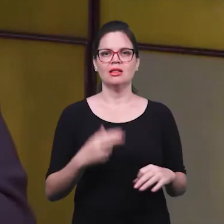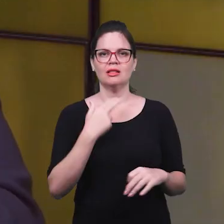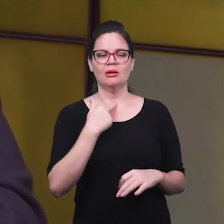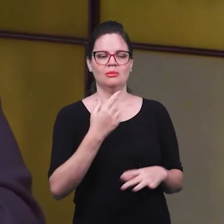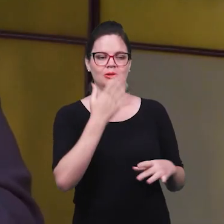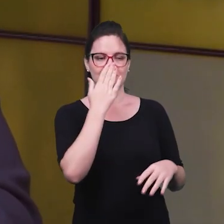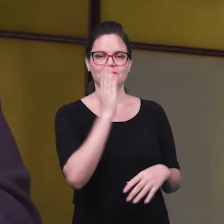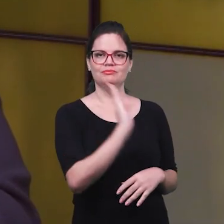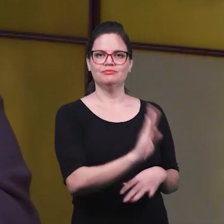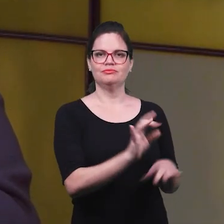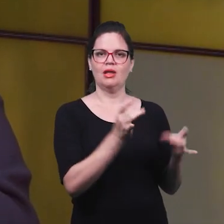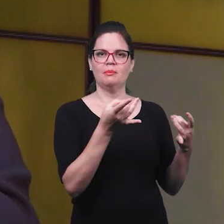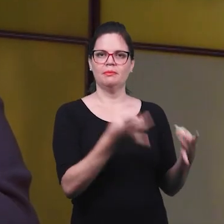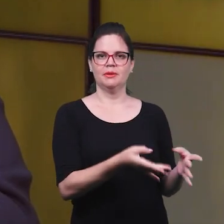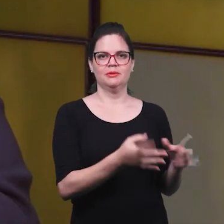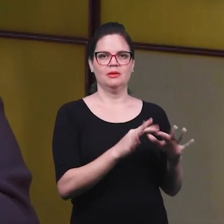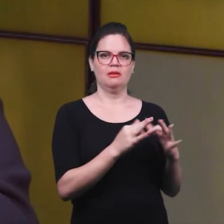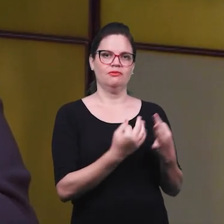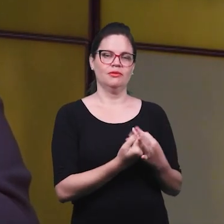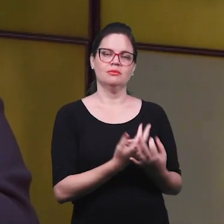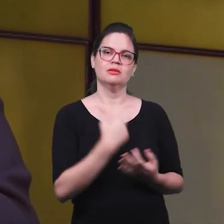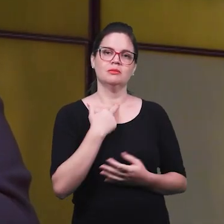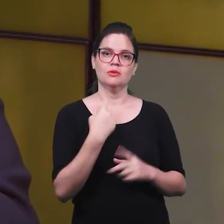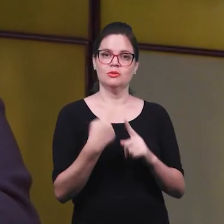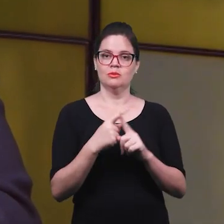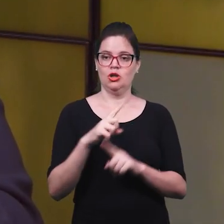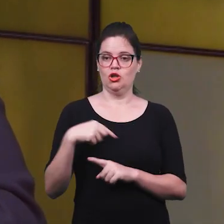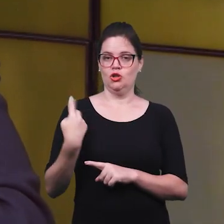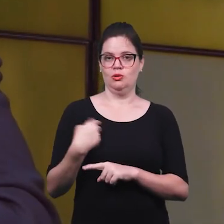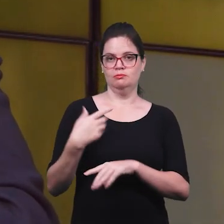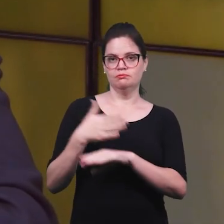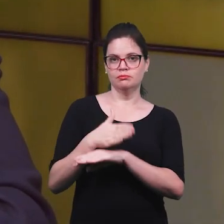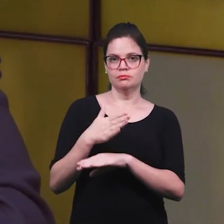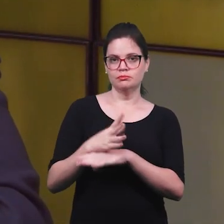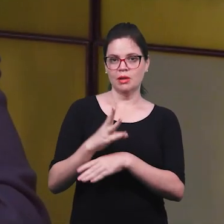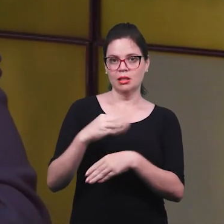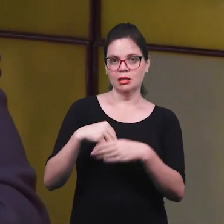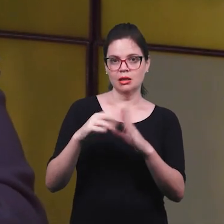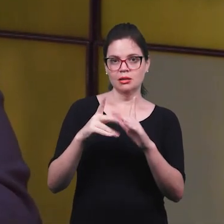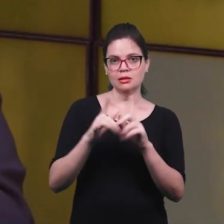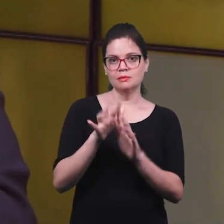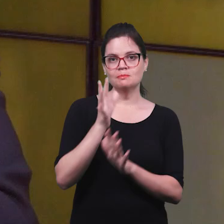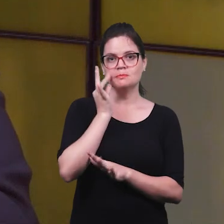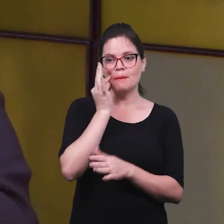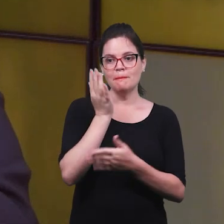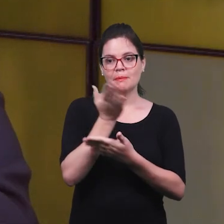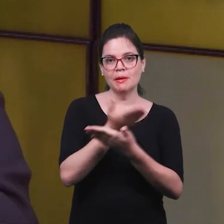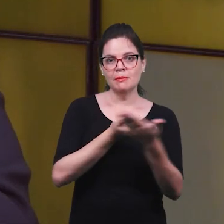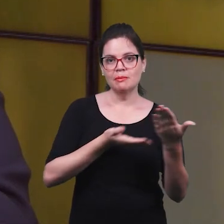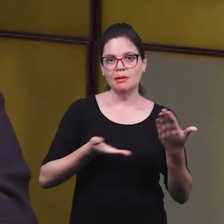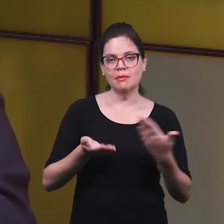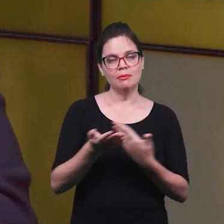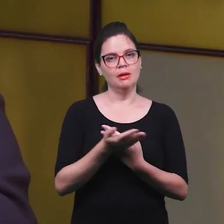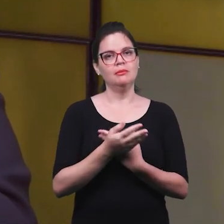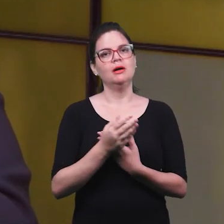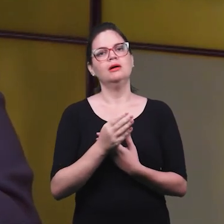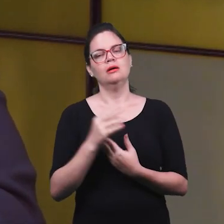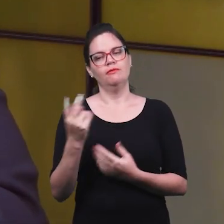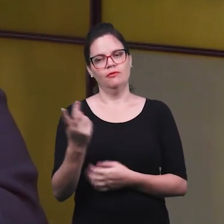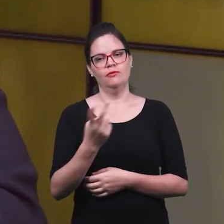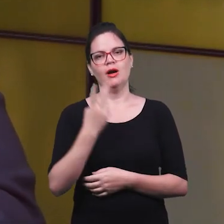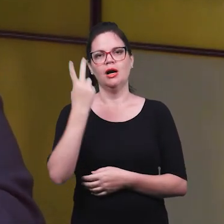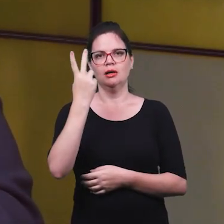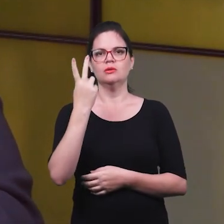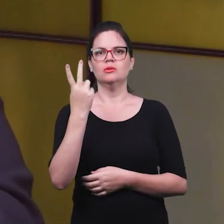a presença nossa dentro do lar, né, a valorização da família não tem nada, não tem